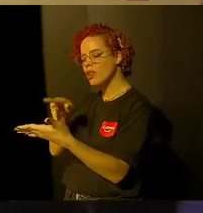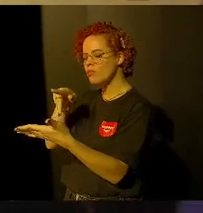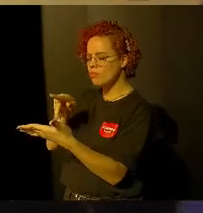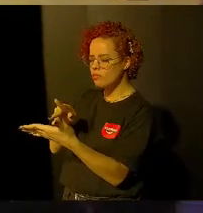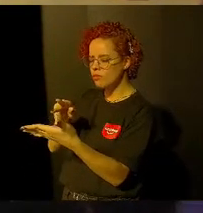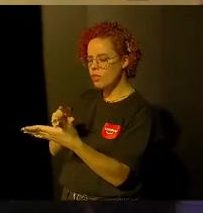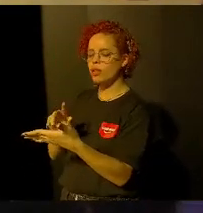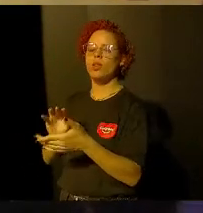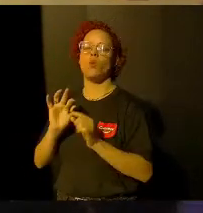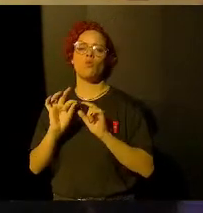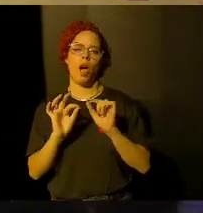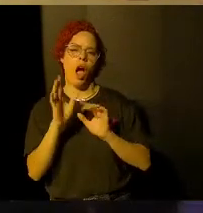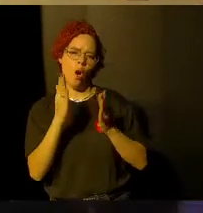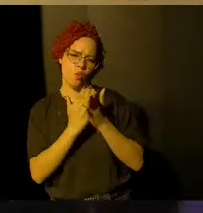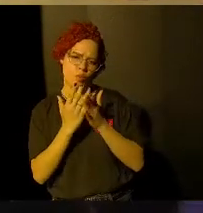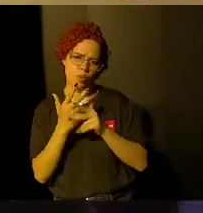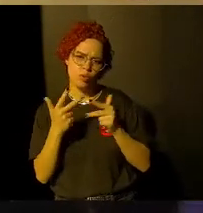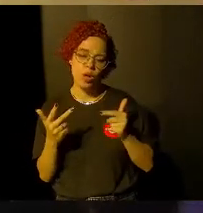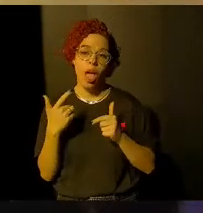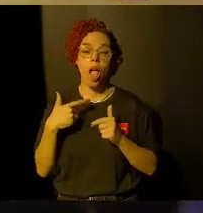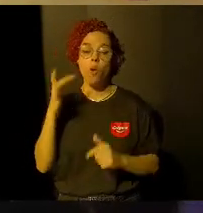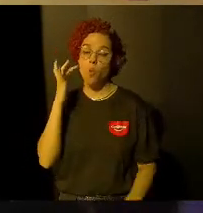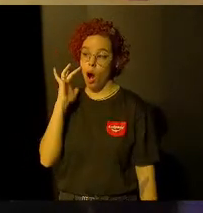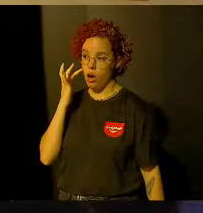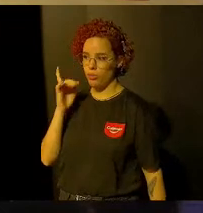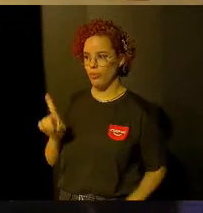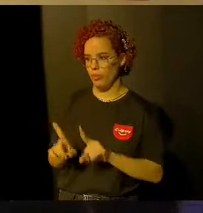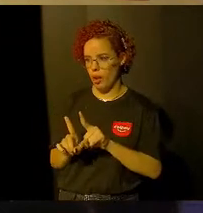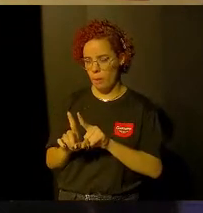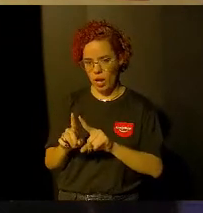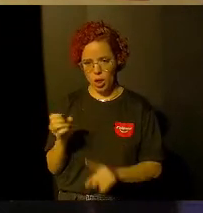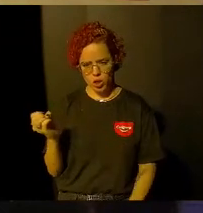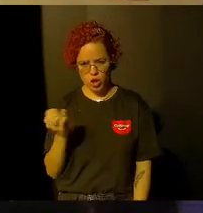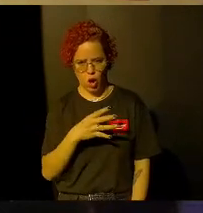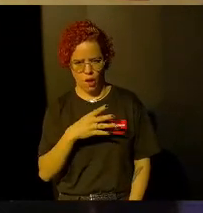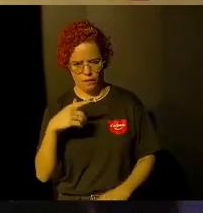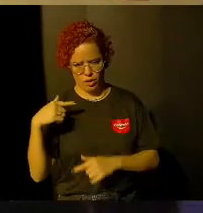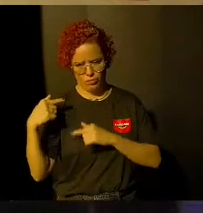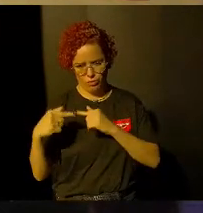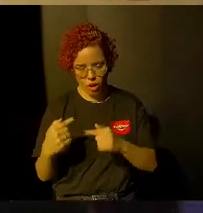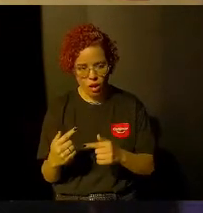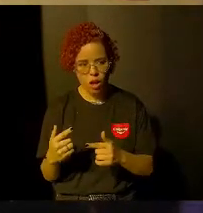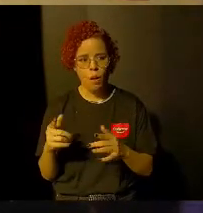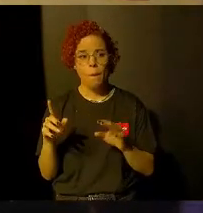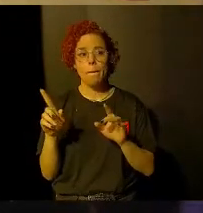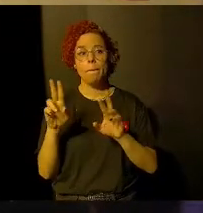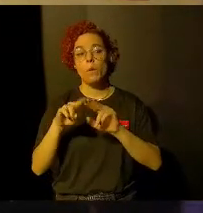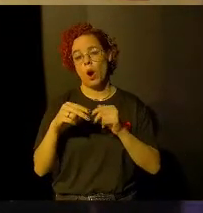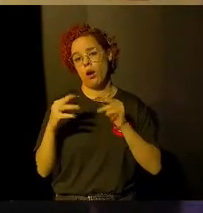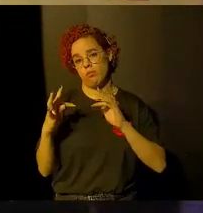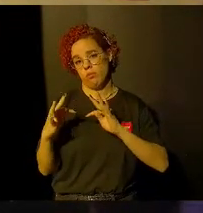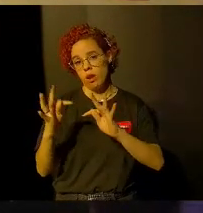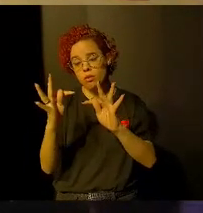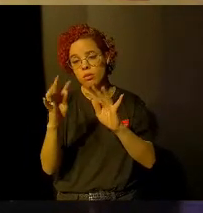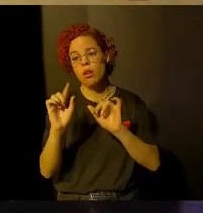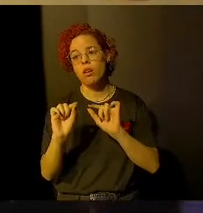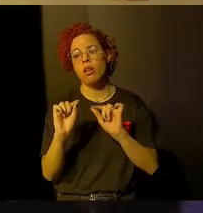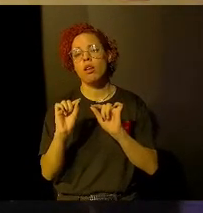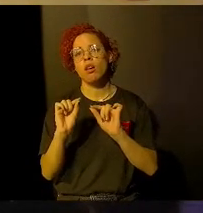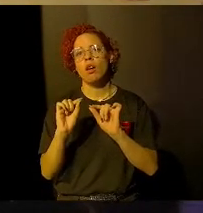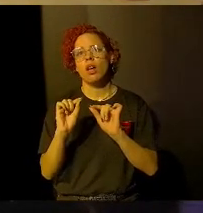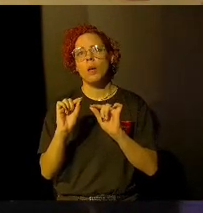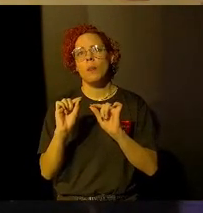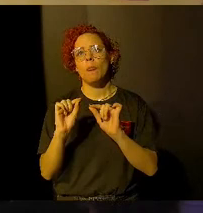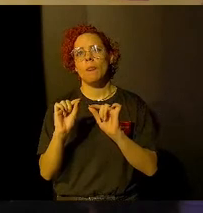eu acho principalmente esta nova geração por causa da tecnologia nós sentimos sempre que